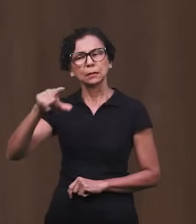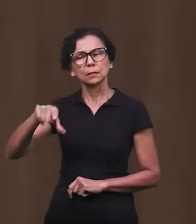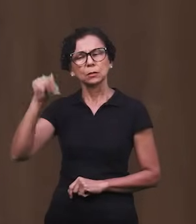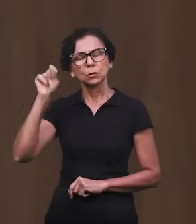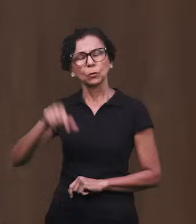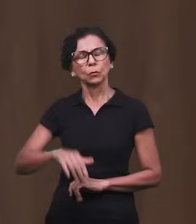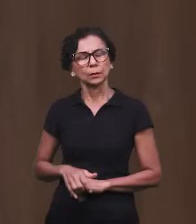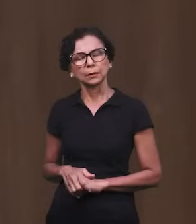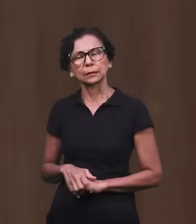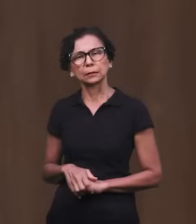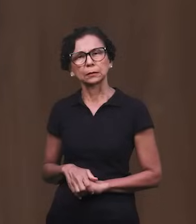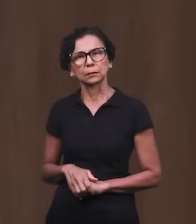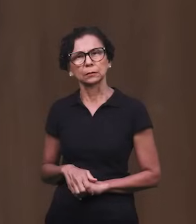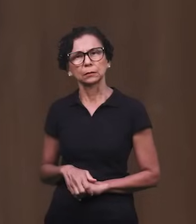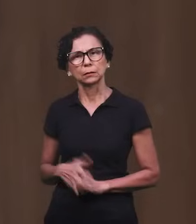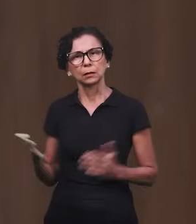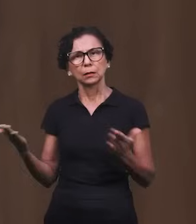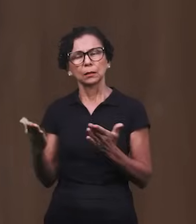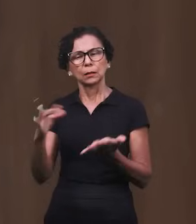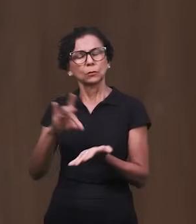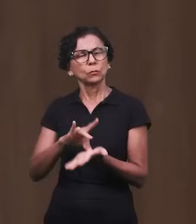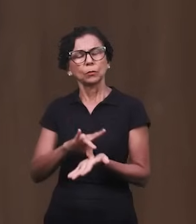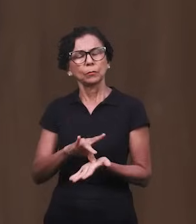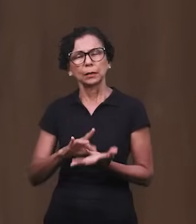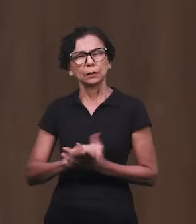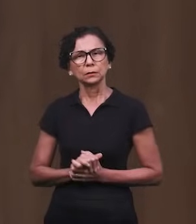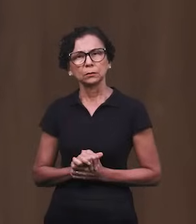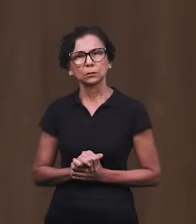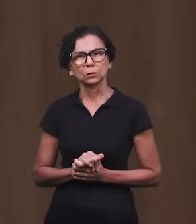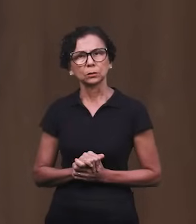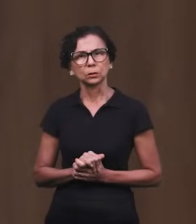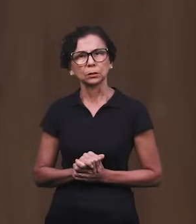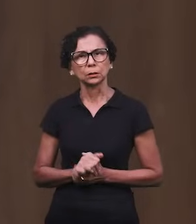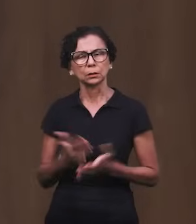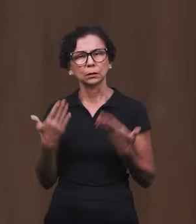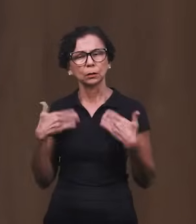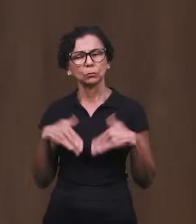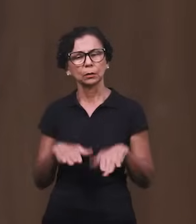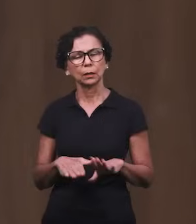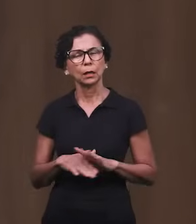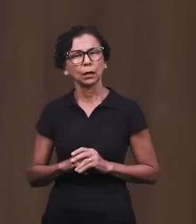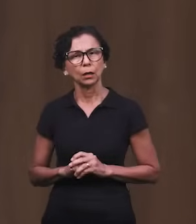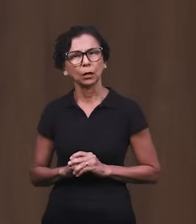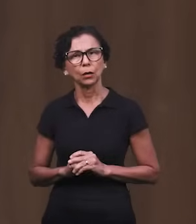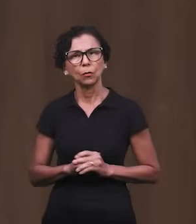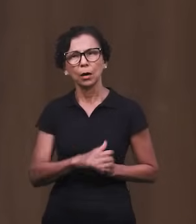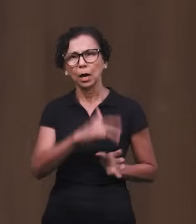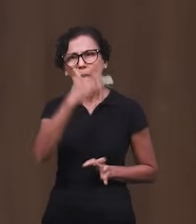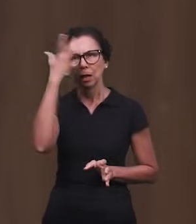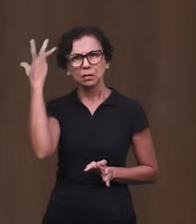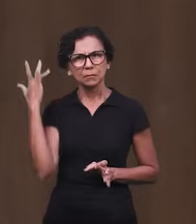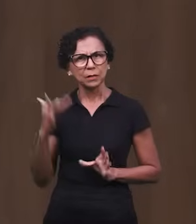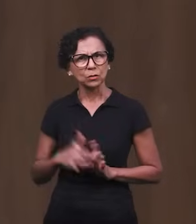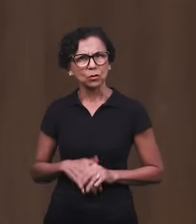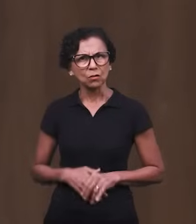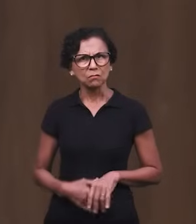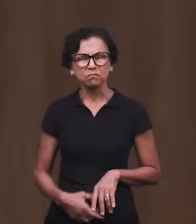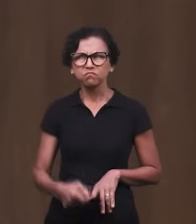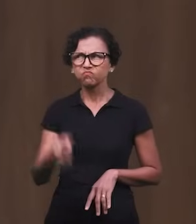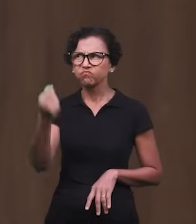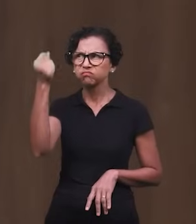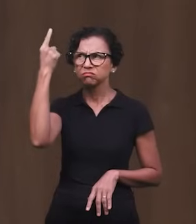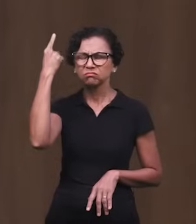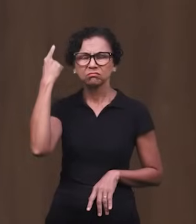atuais, isso é o que há de mais comum. As pessoas estão tendo convicções as mais absurdas